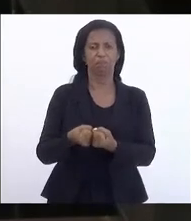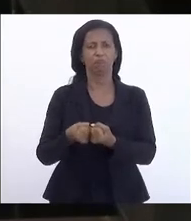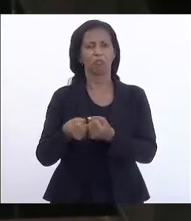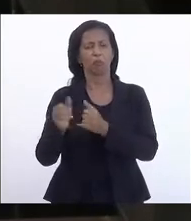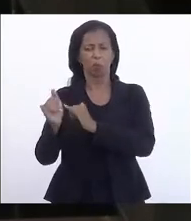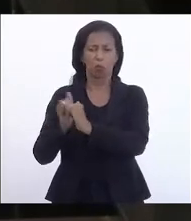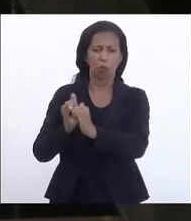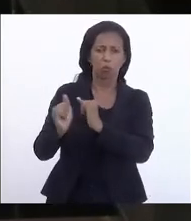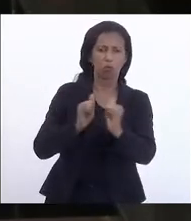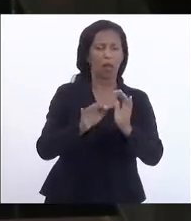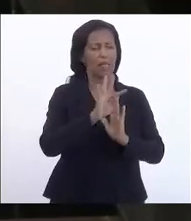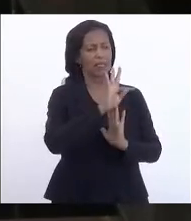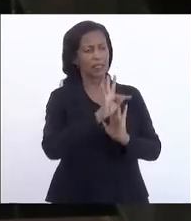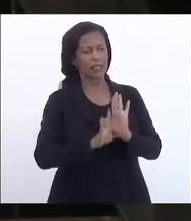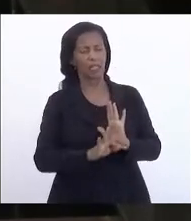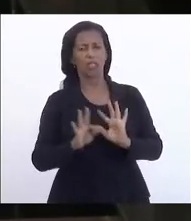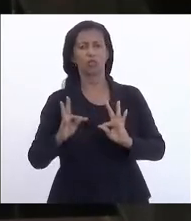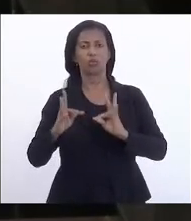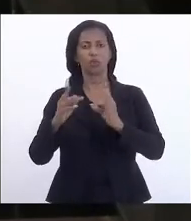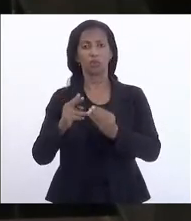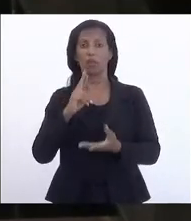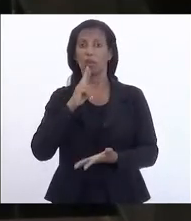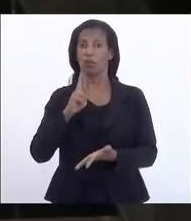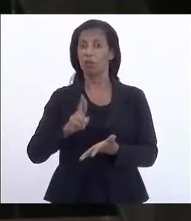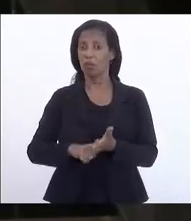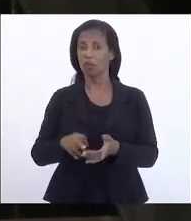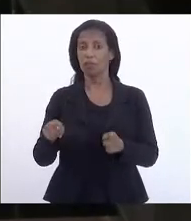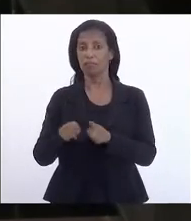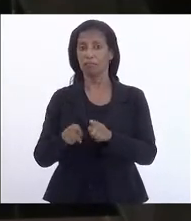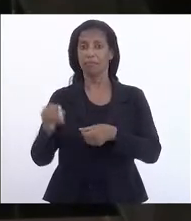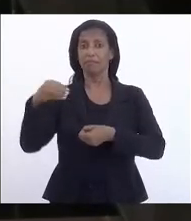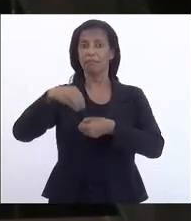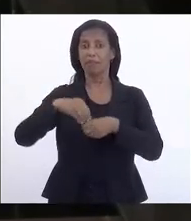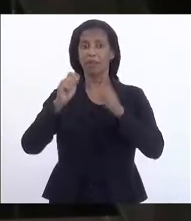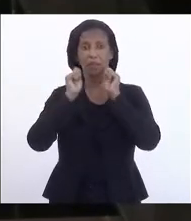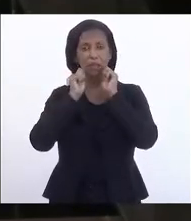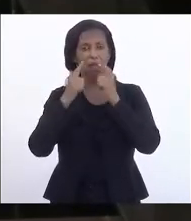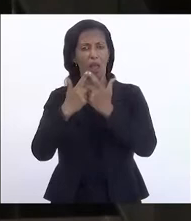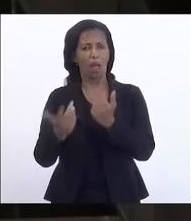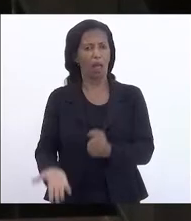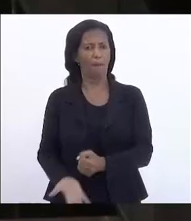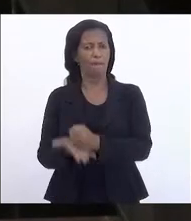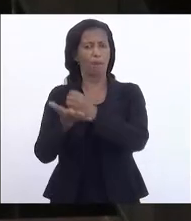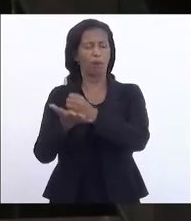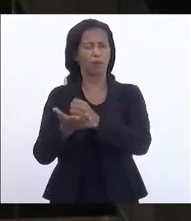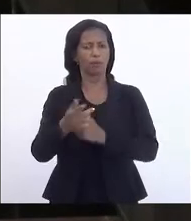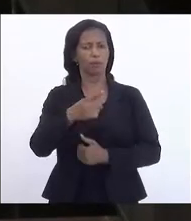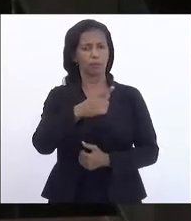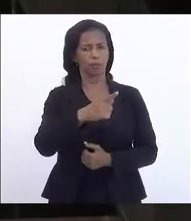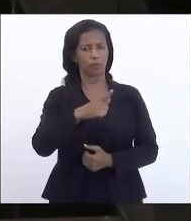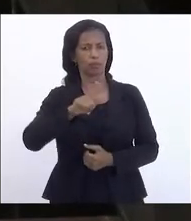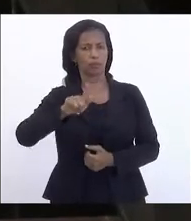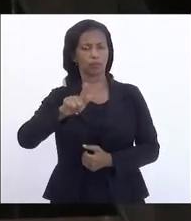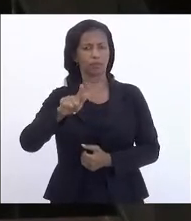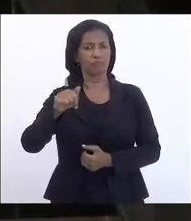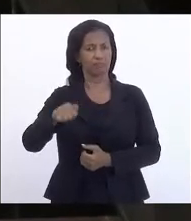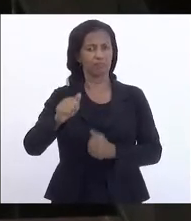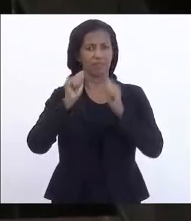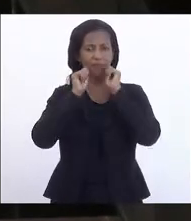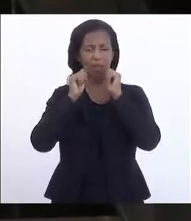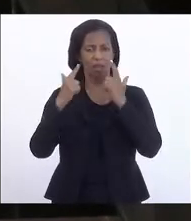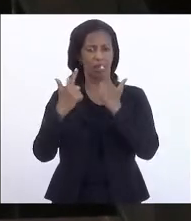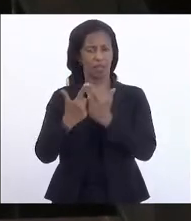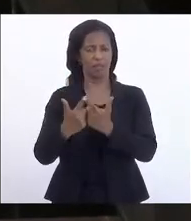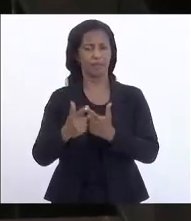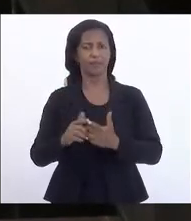planilhas, textos, enfim. Reconhecer também ainda dentro da LERJ o apoio da Procuradoria da Casa, da Procuradoria Geral da